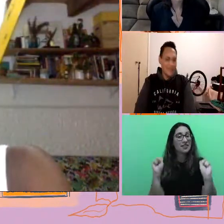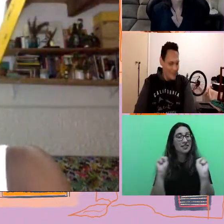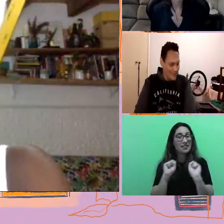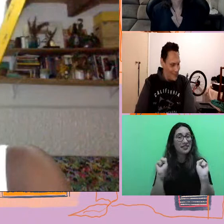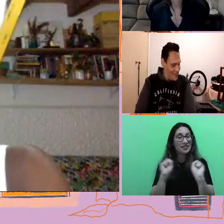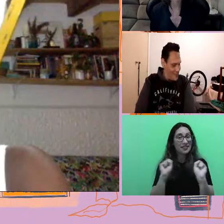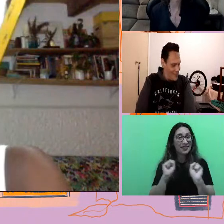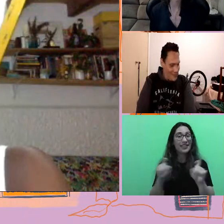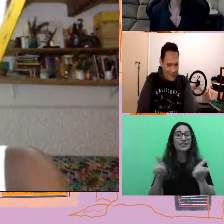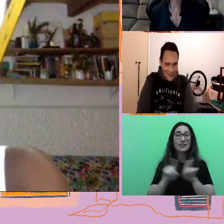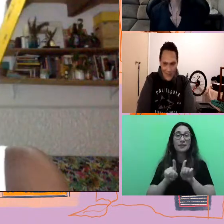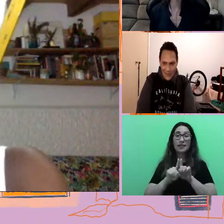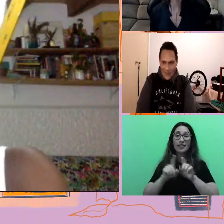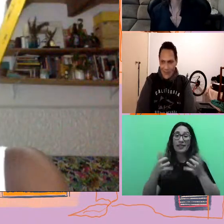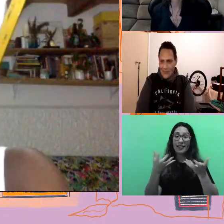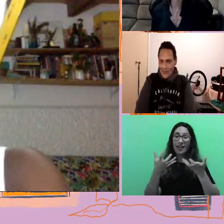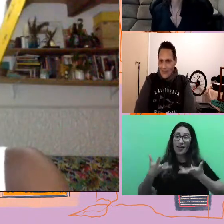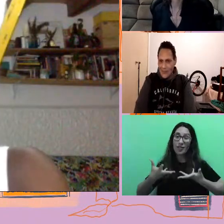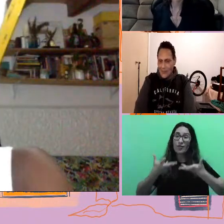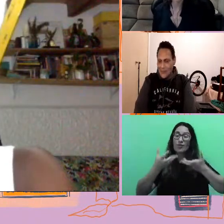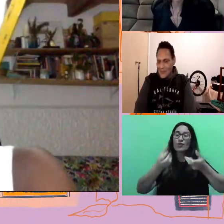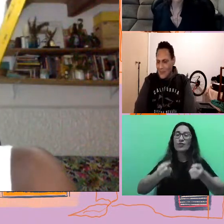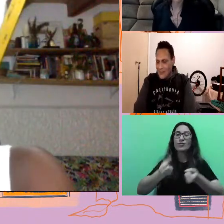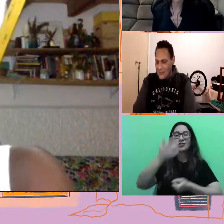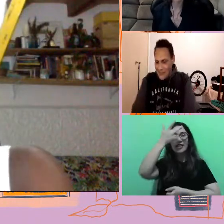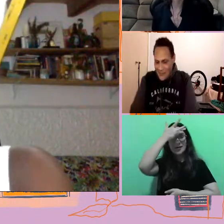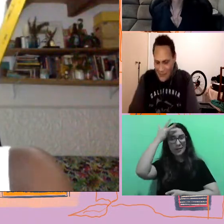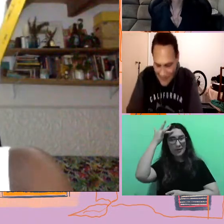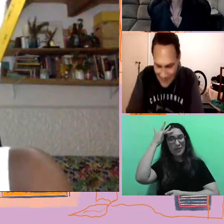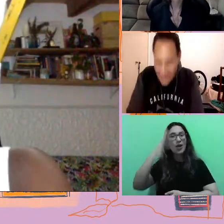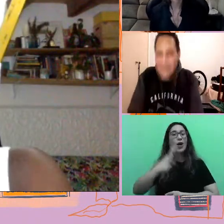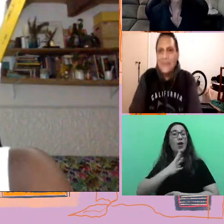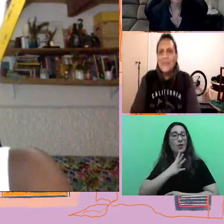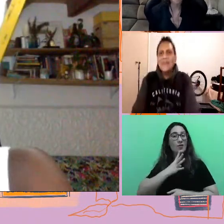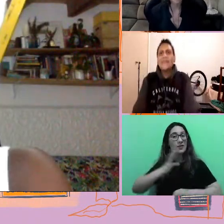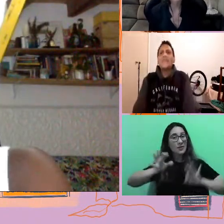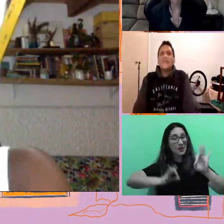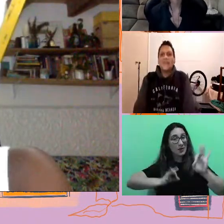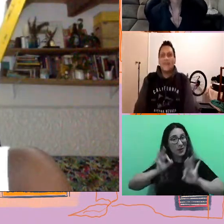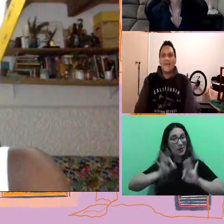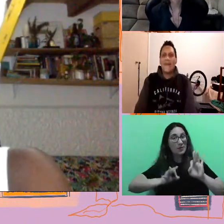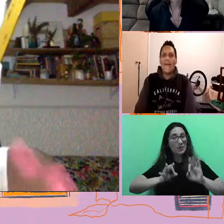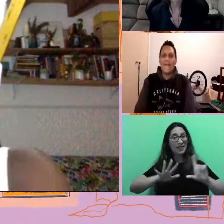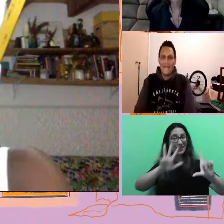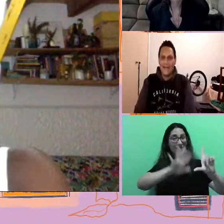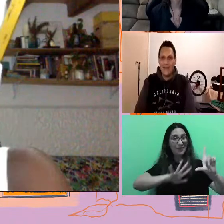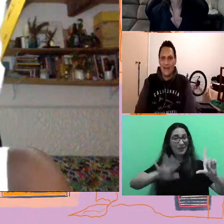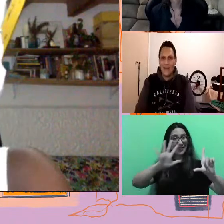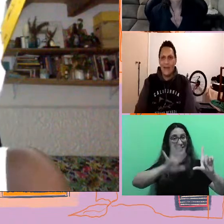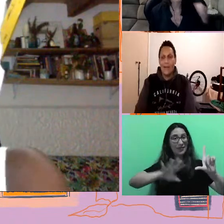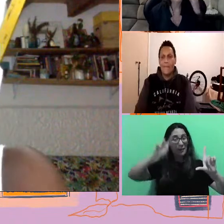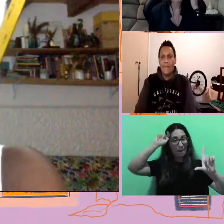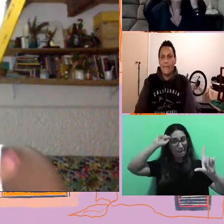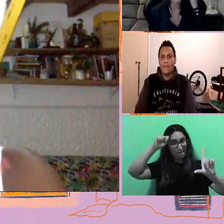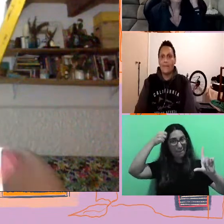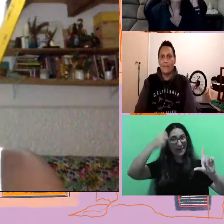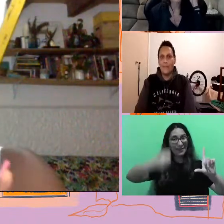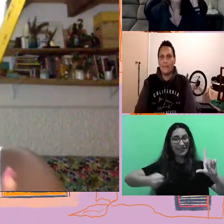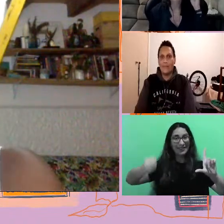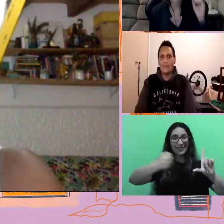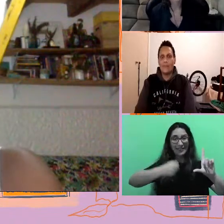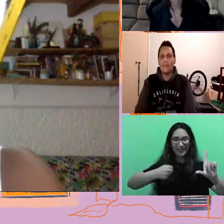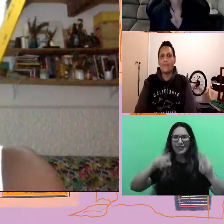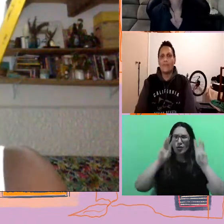Queria convidar todo mundo que está assistindo também a conhecer o projeto, né, Pretas Cervejeiras. A gente está nas plataformas todas digitais, é